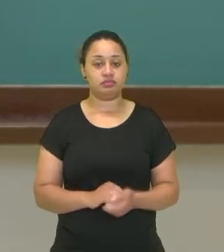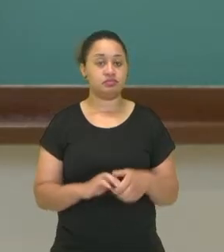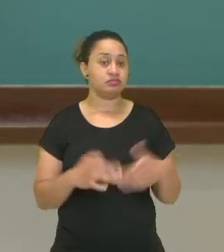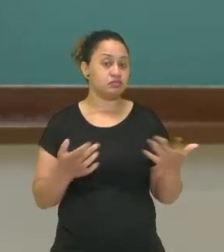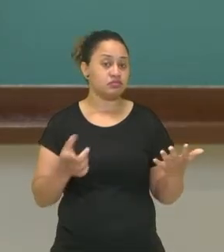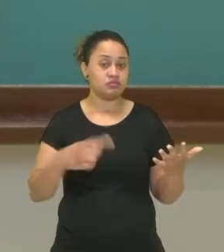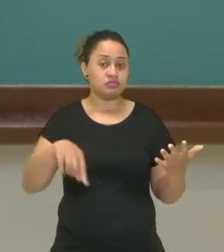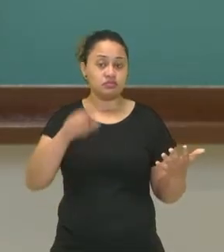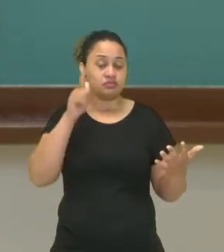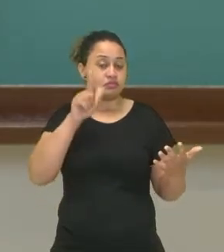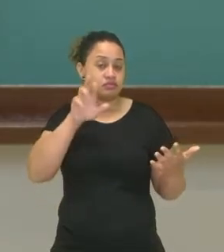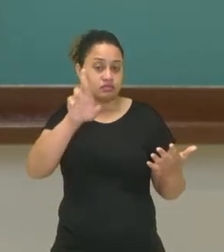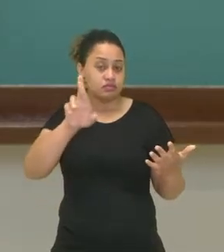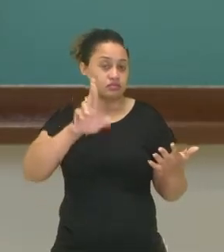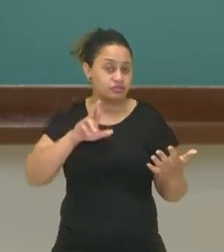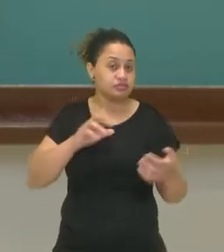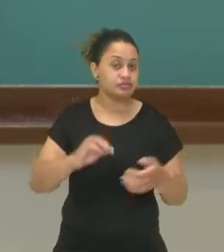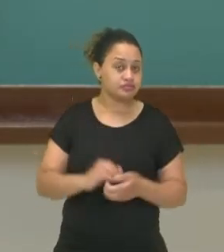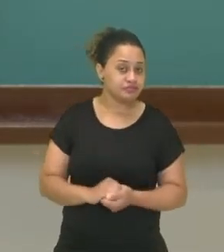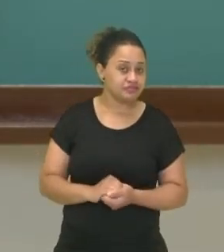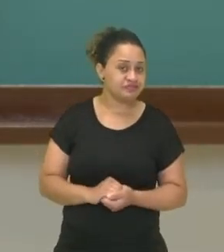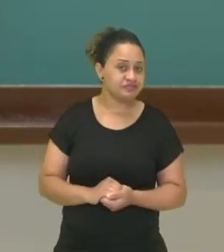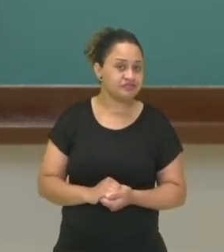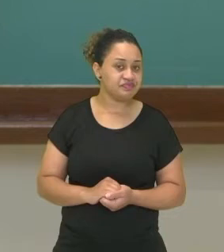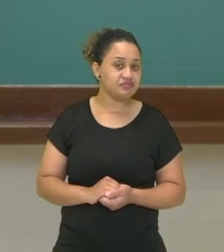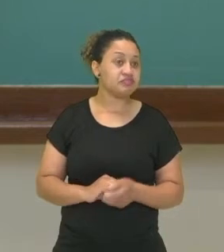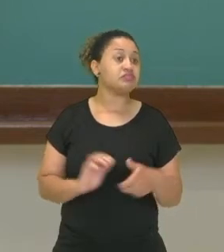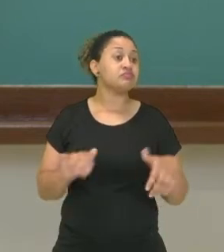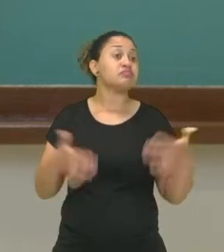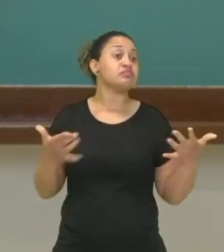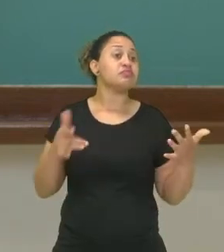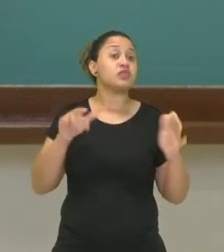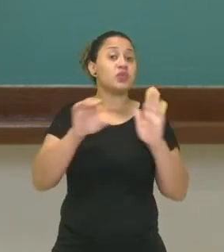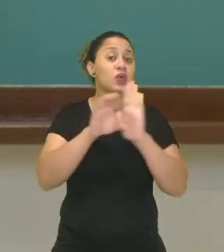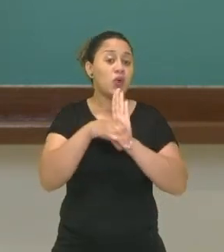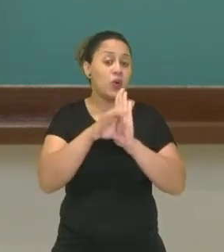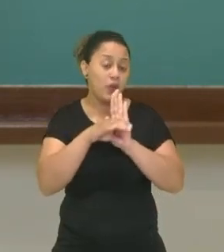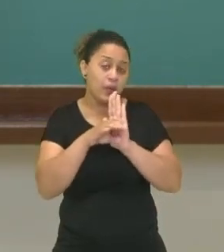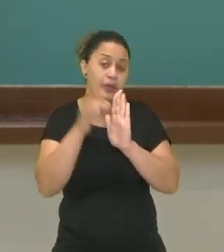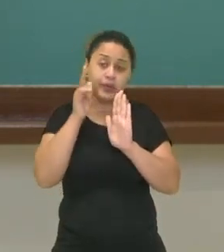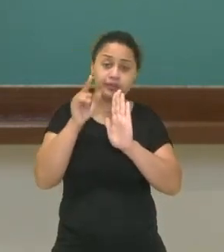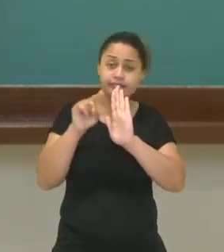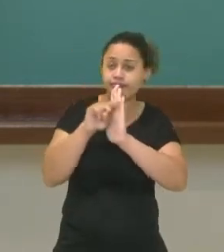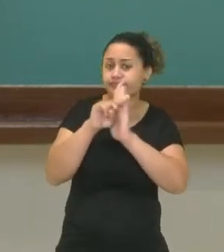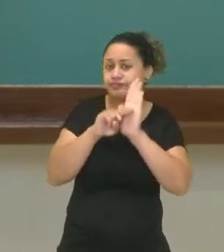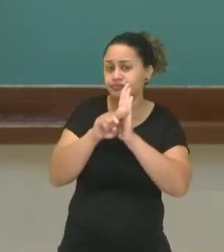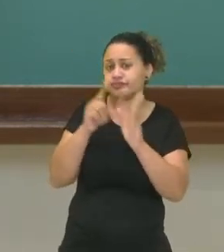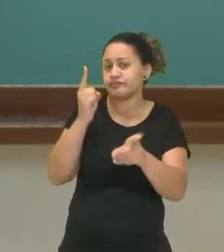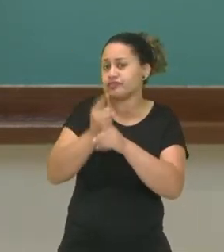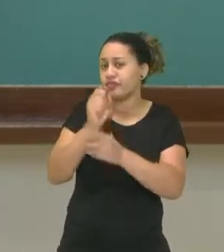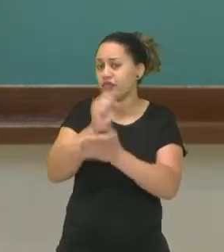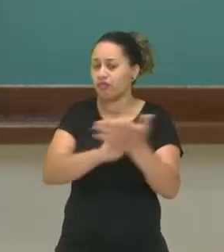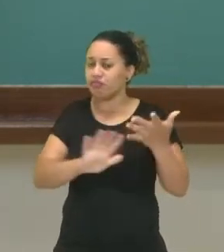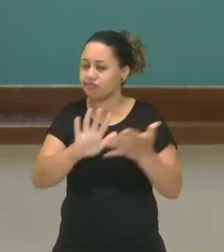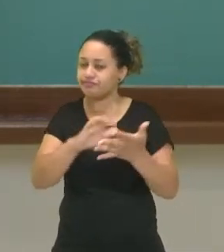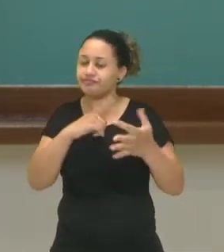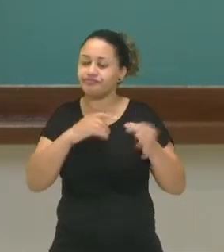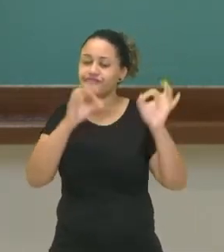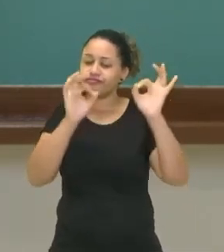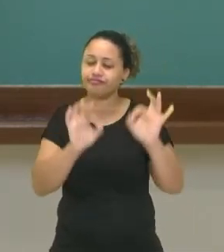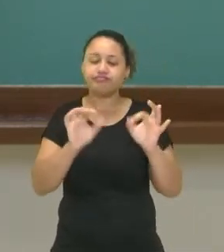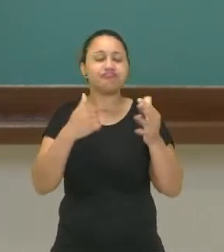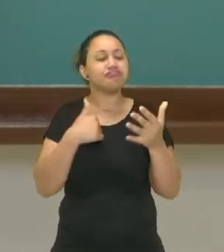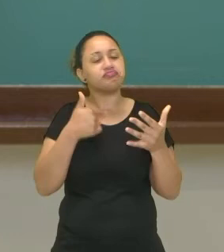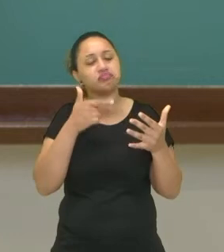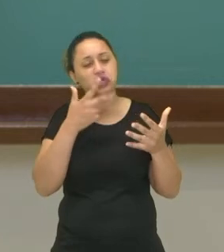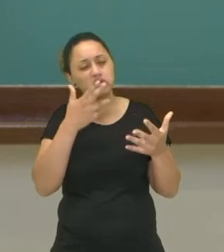Conseguiram responder, pessoal? Ok, se conseguiram pesquisar imagens, acredito que vocês tenham